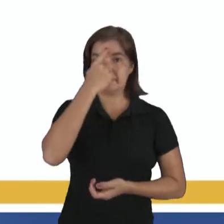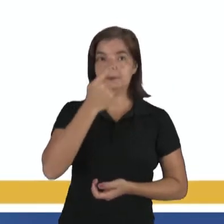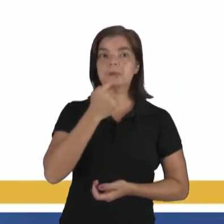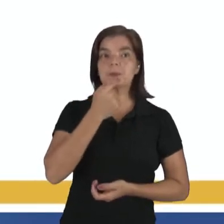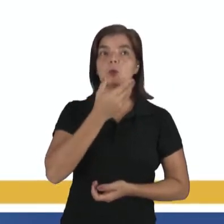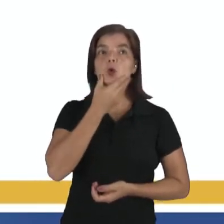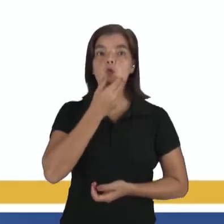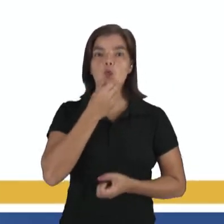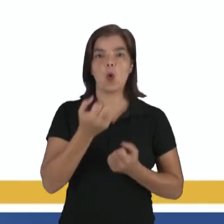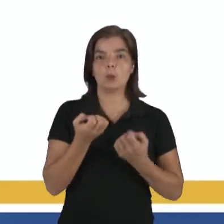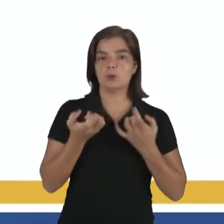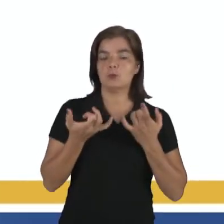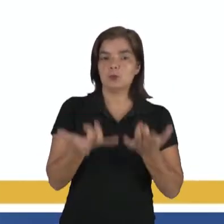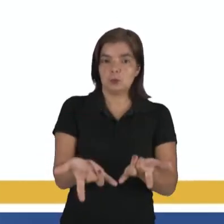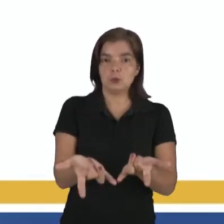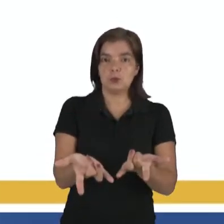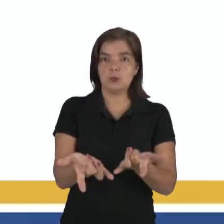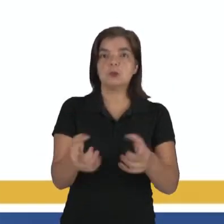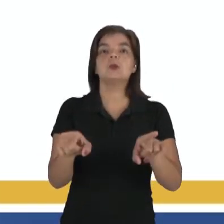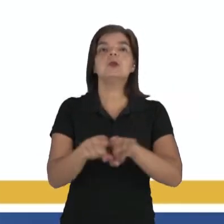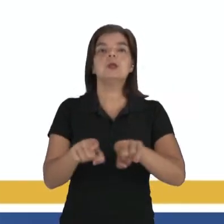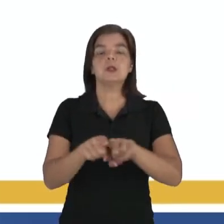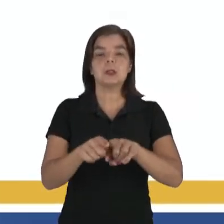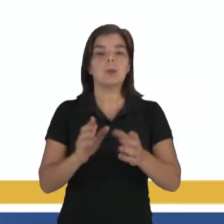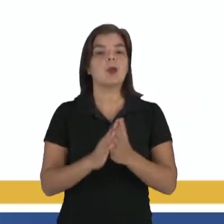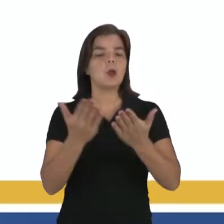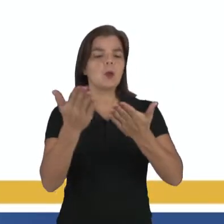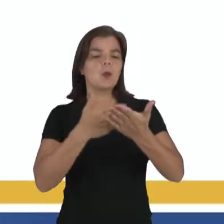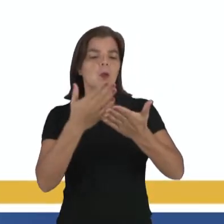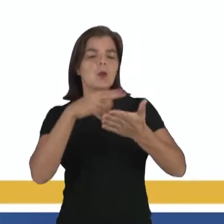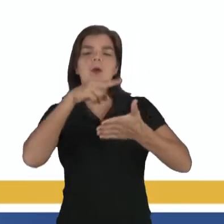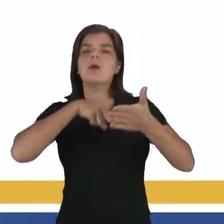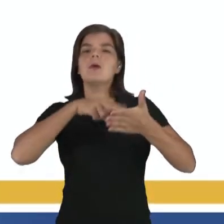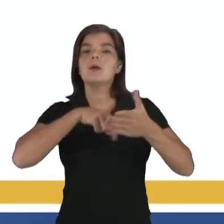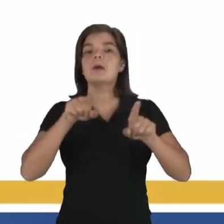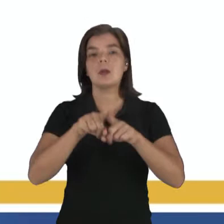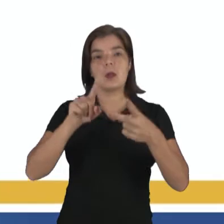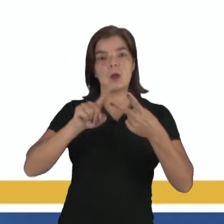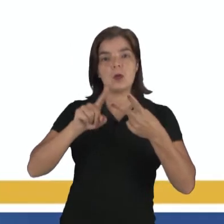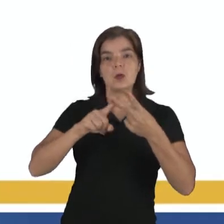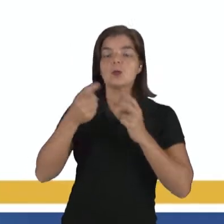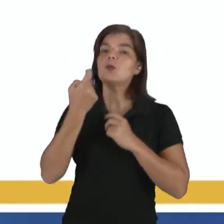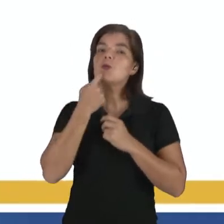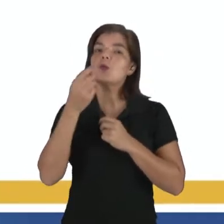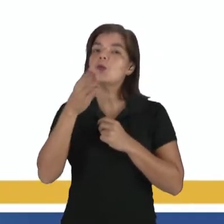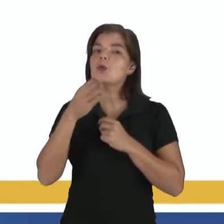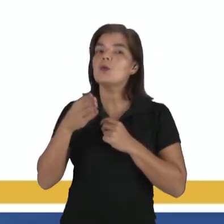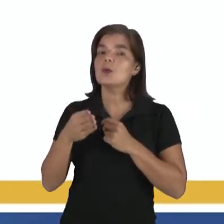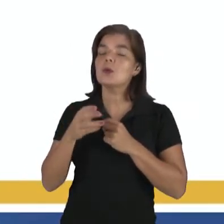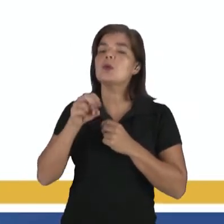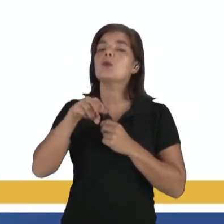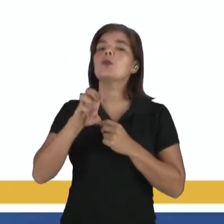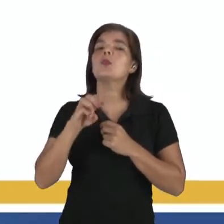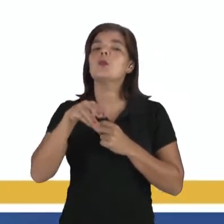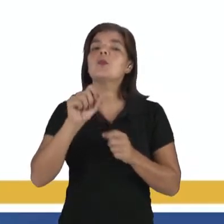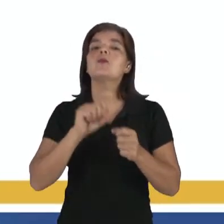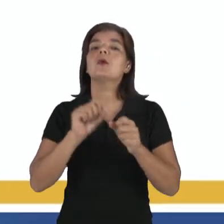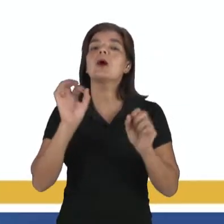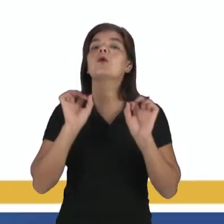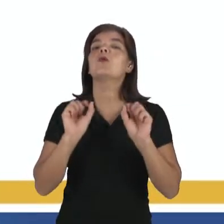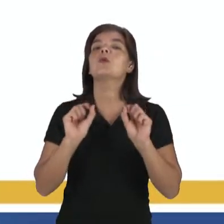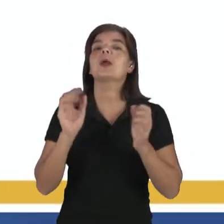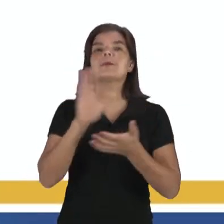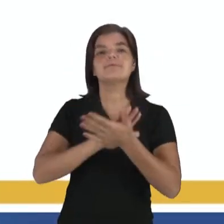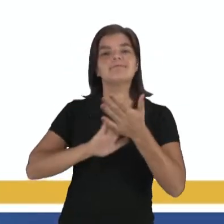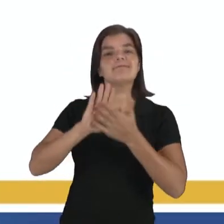imagem do Homem-Aranha, né? Ele está lendo um livro. E a segunda imagem tem o Nemo. E o que o Nemo faz?